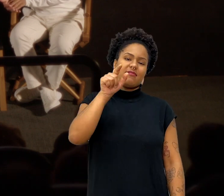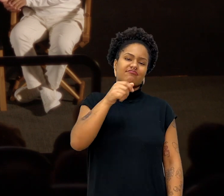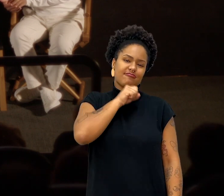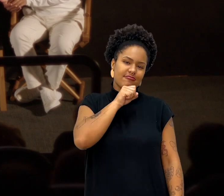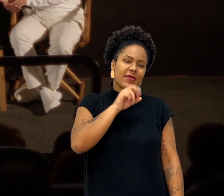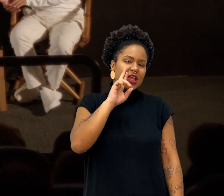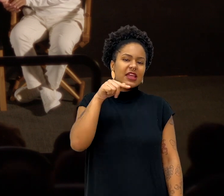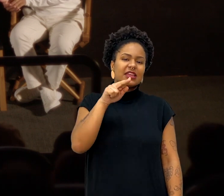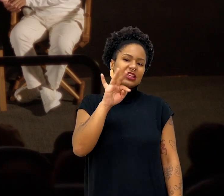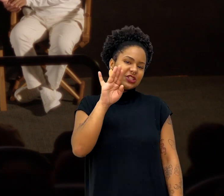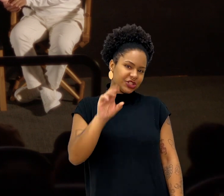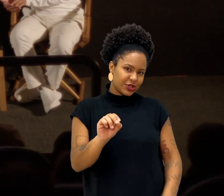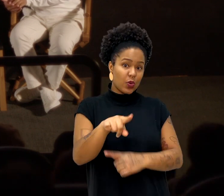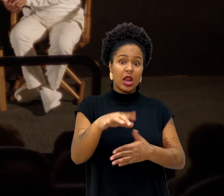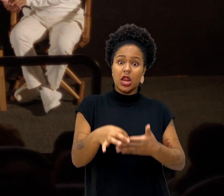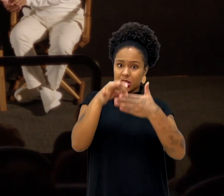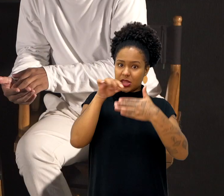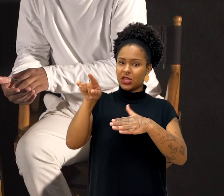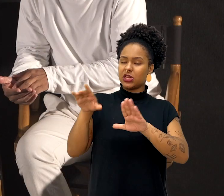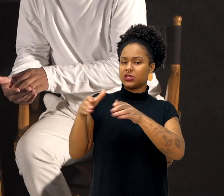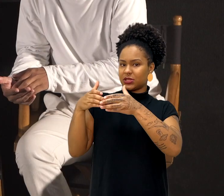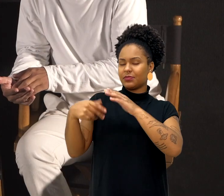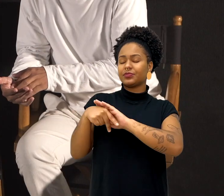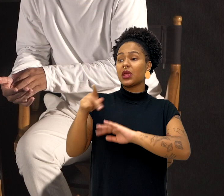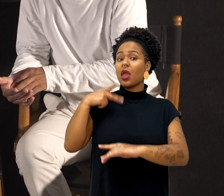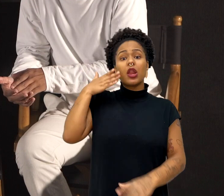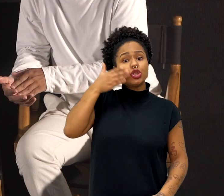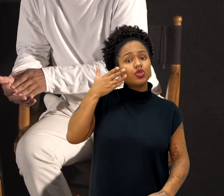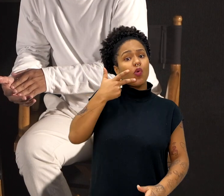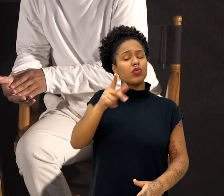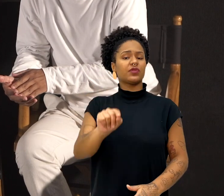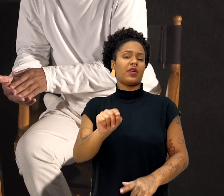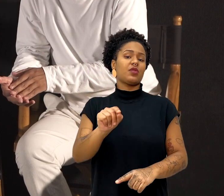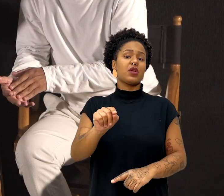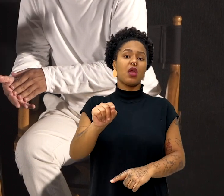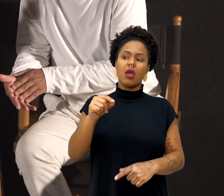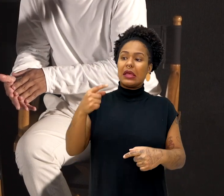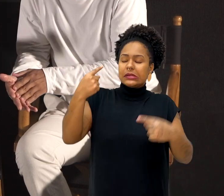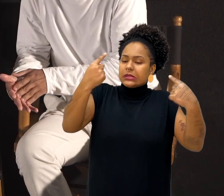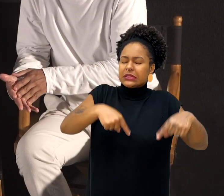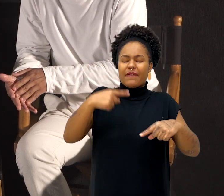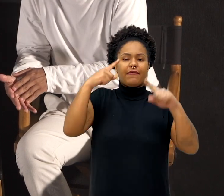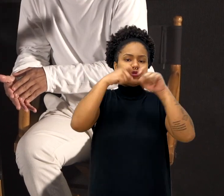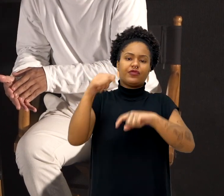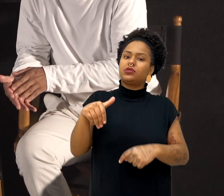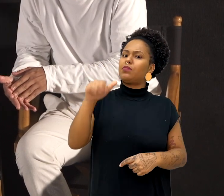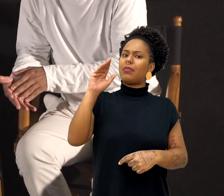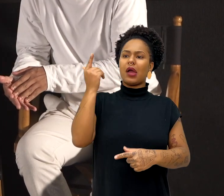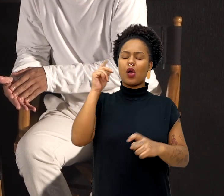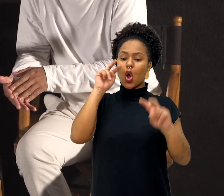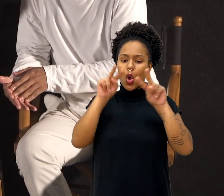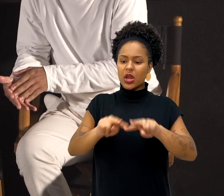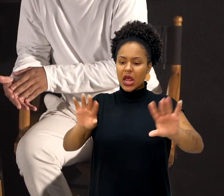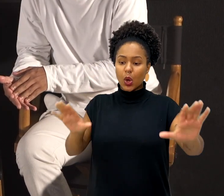das maiores lideranças ambientalistas, e ele traz muito esse discurso sobre como que está cada vez mais desafiador ter esse